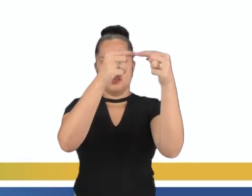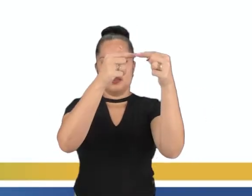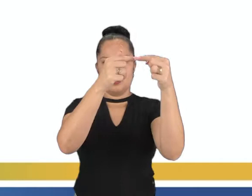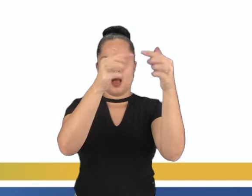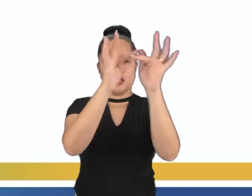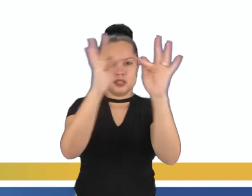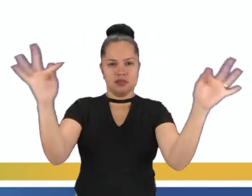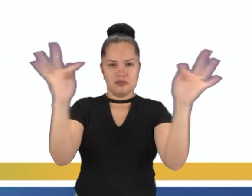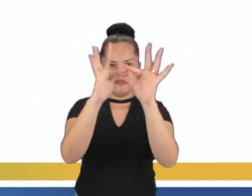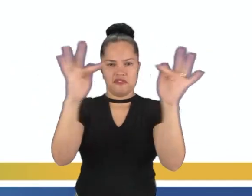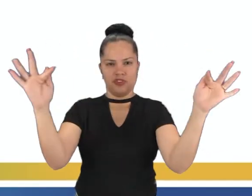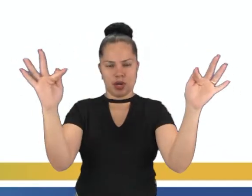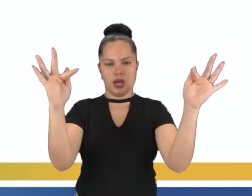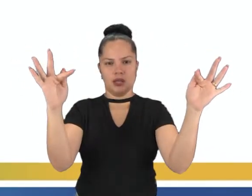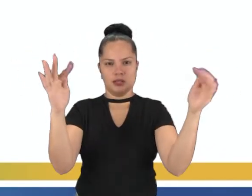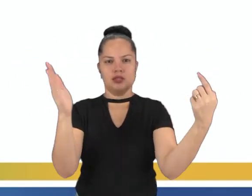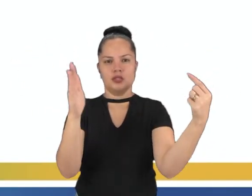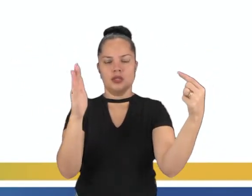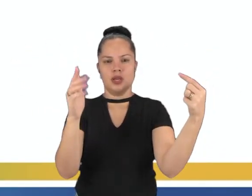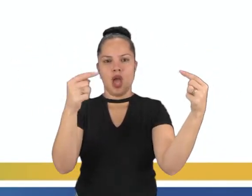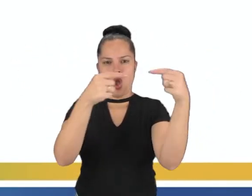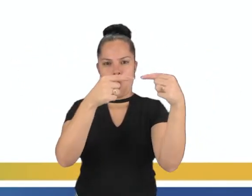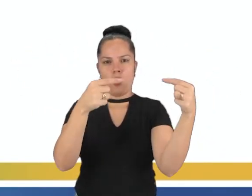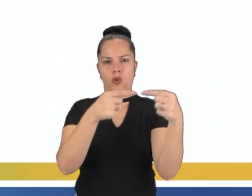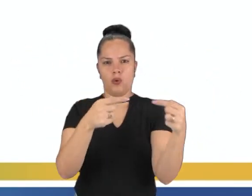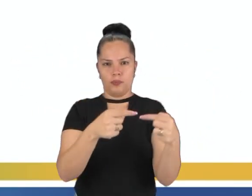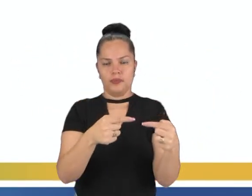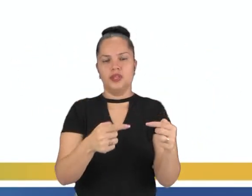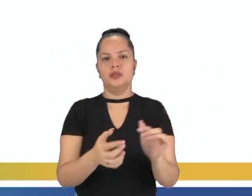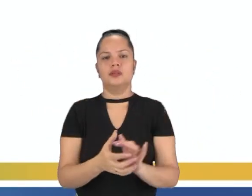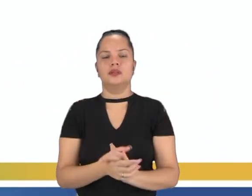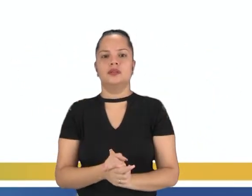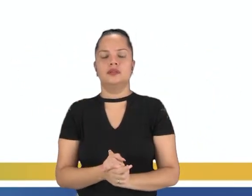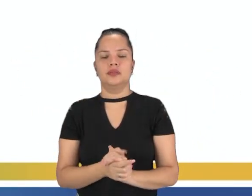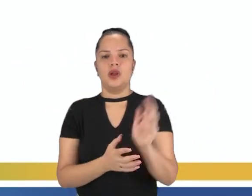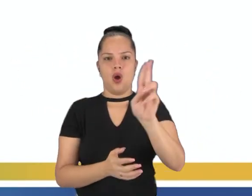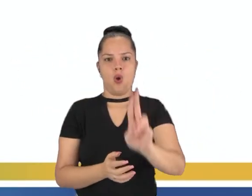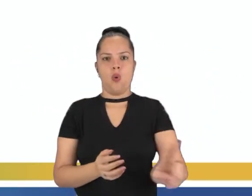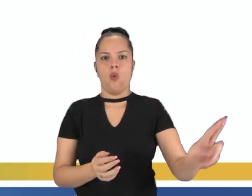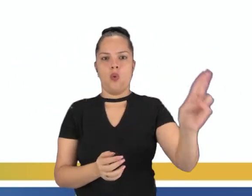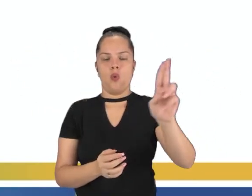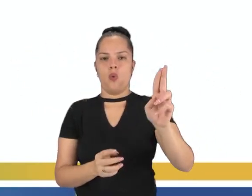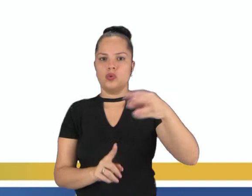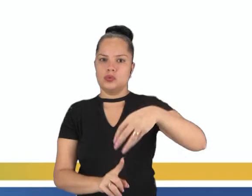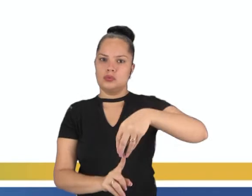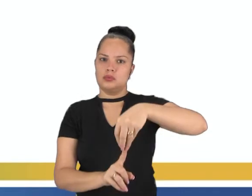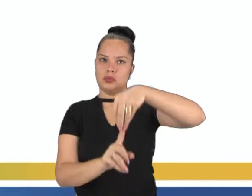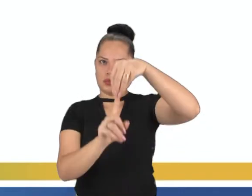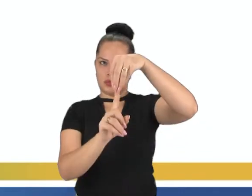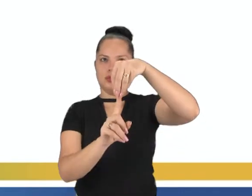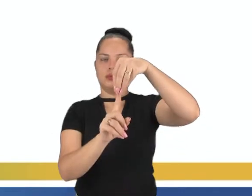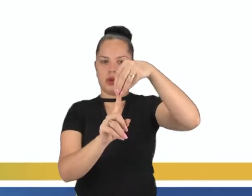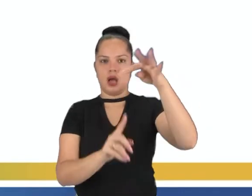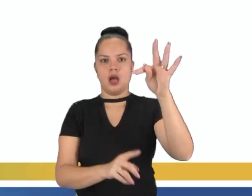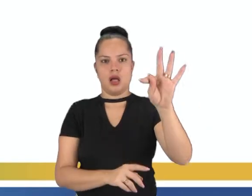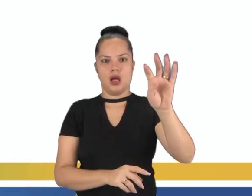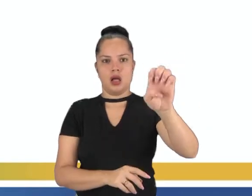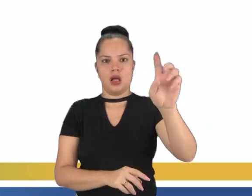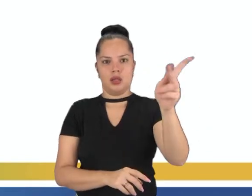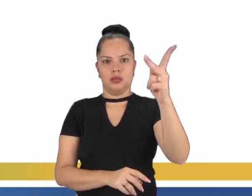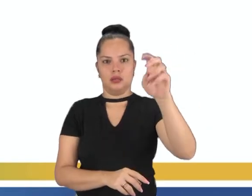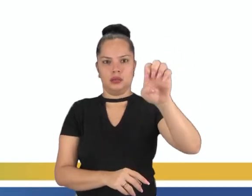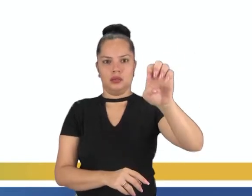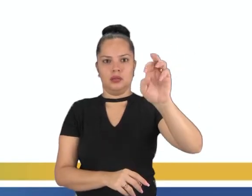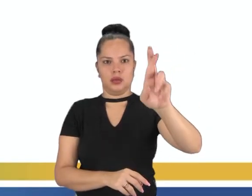essa estrutura do there is e do there are. Eu usei aí o singular, que é o there is, mas vocês podem, com certeza, trocar para